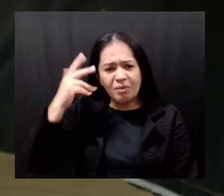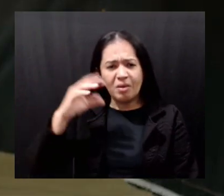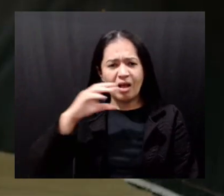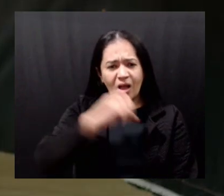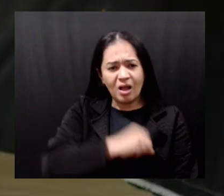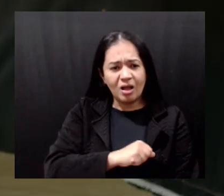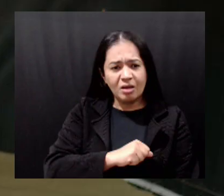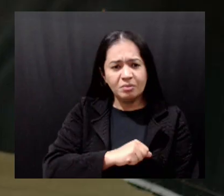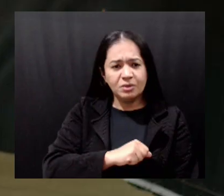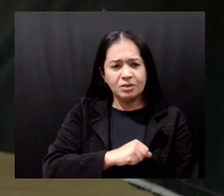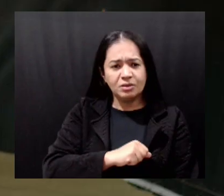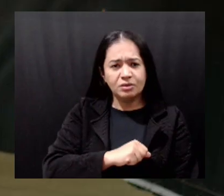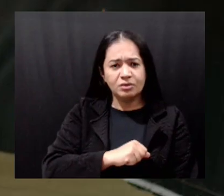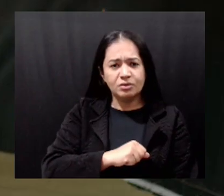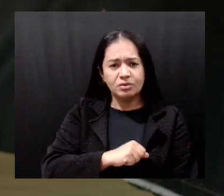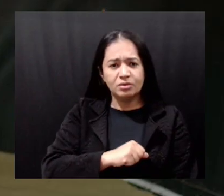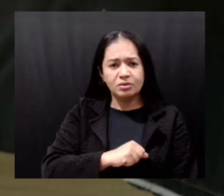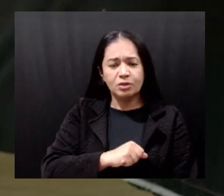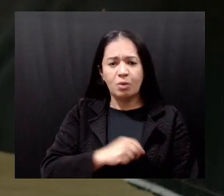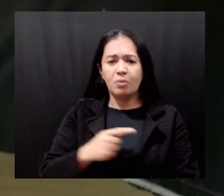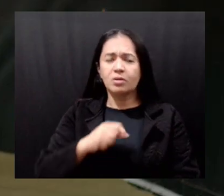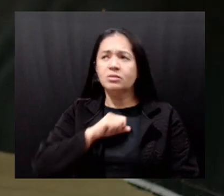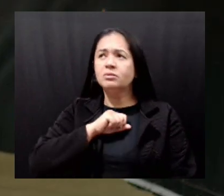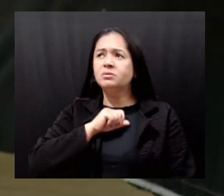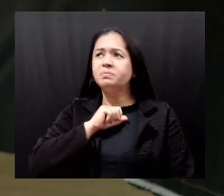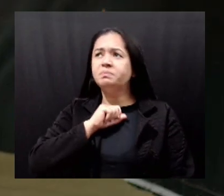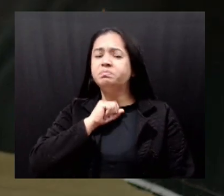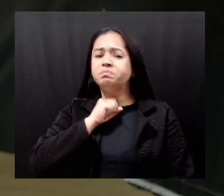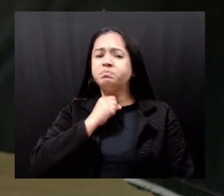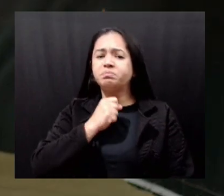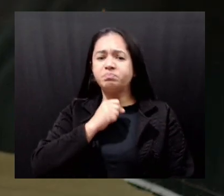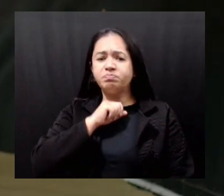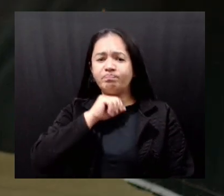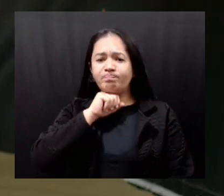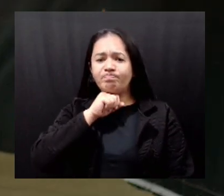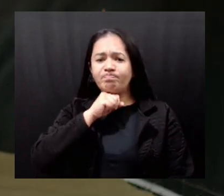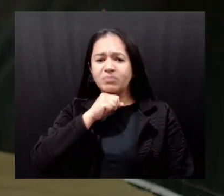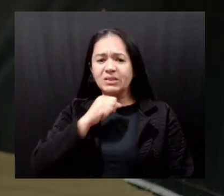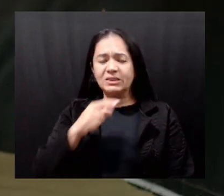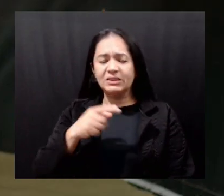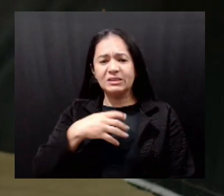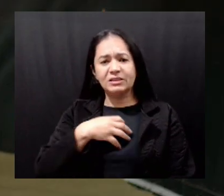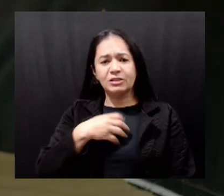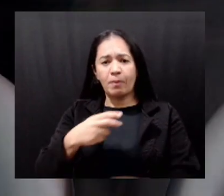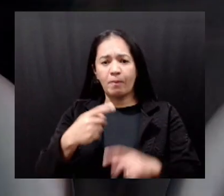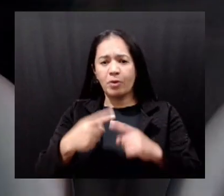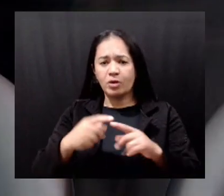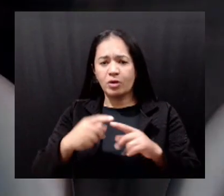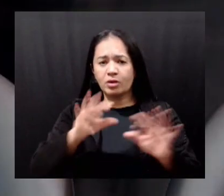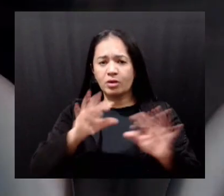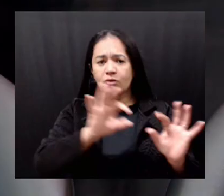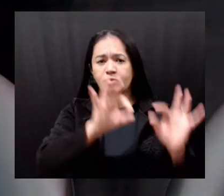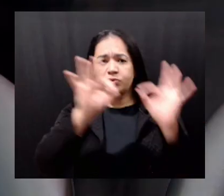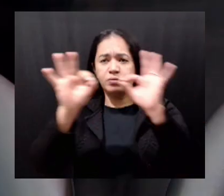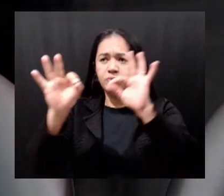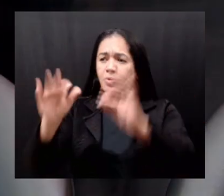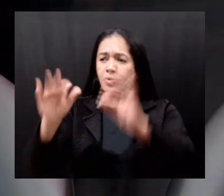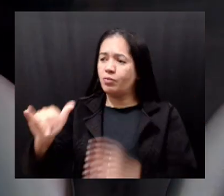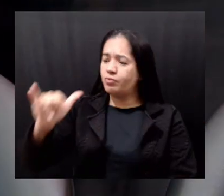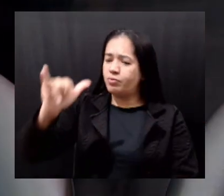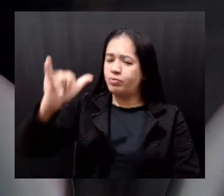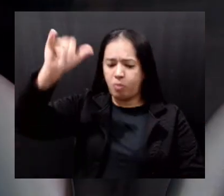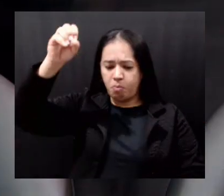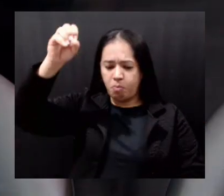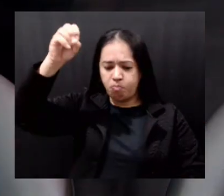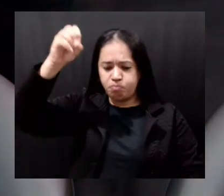esse enjoo aí, o que aconteceu com a nossa telespectadora vendo esses vídeos de bombardeios? Quando nós